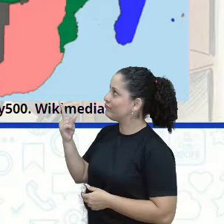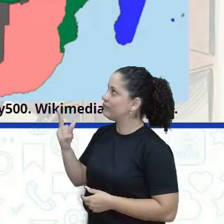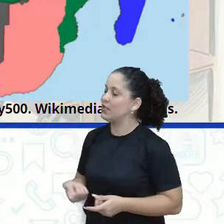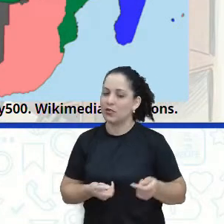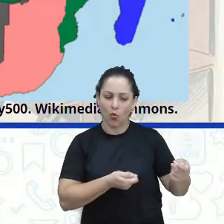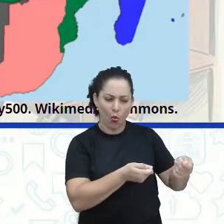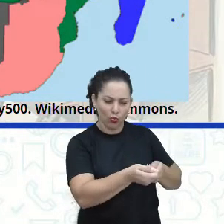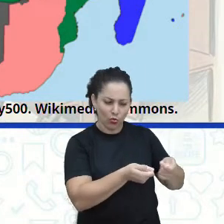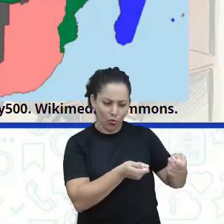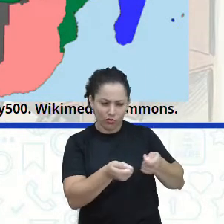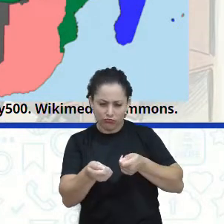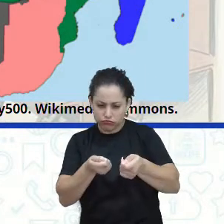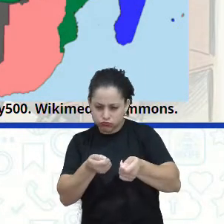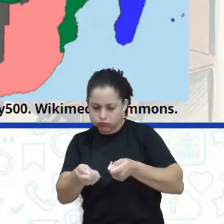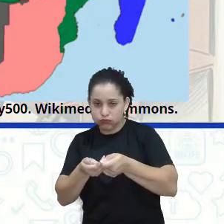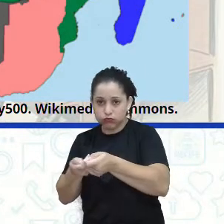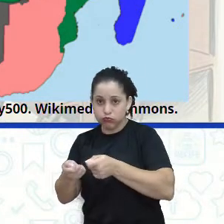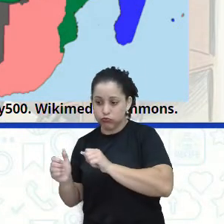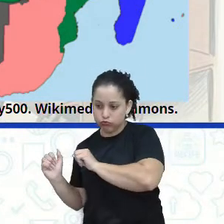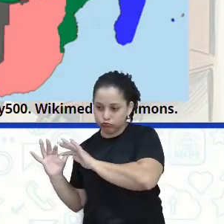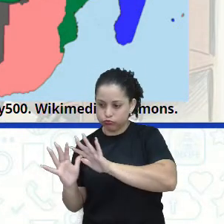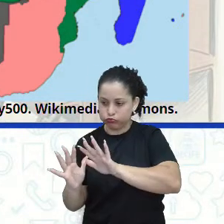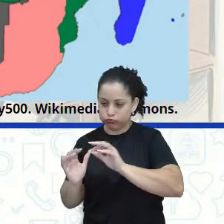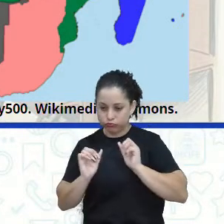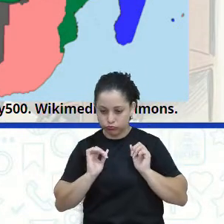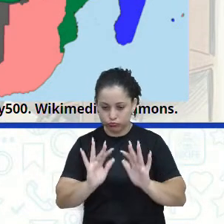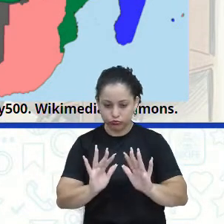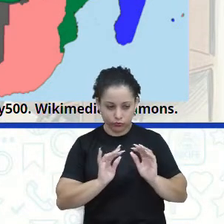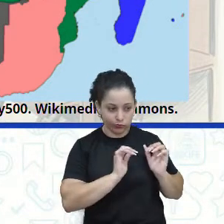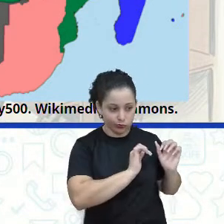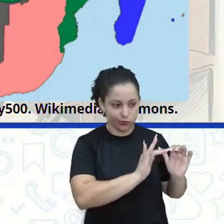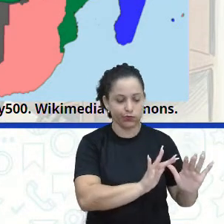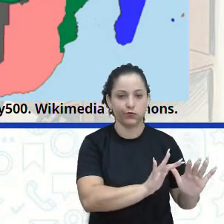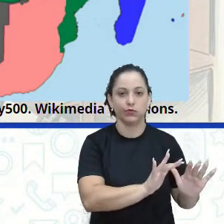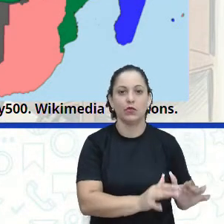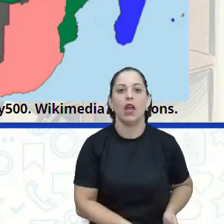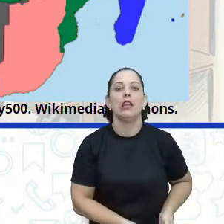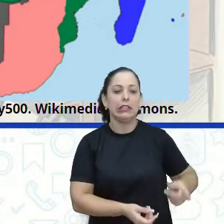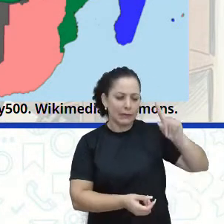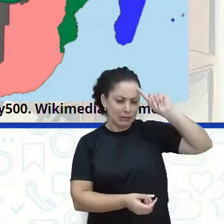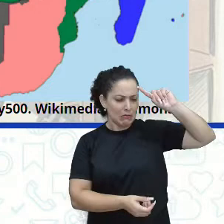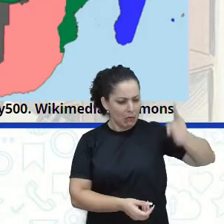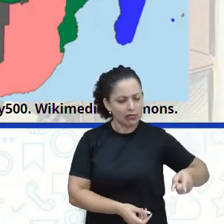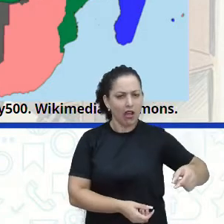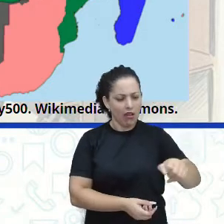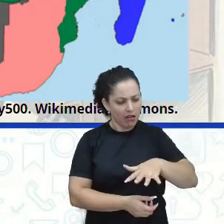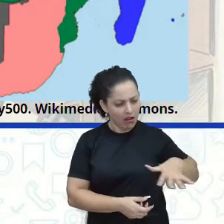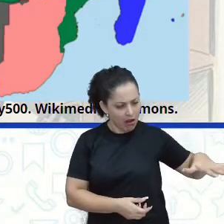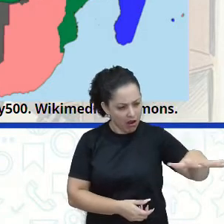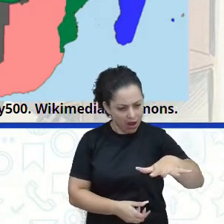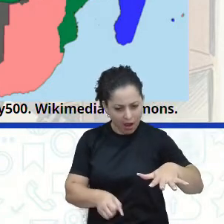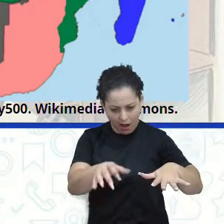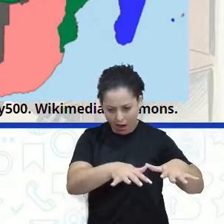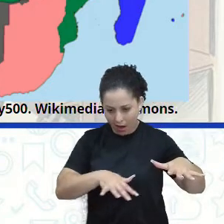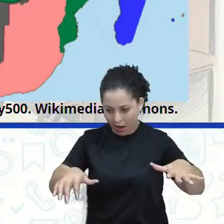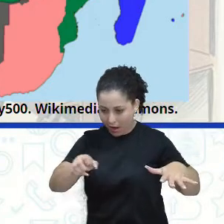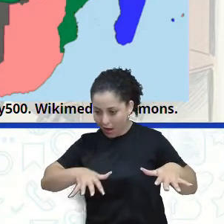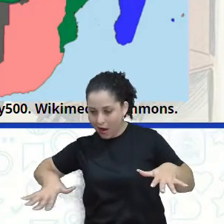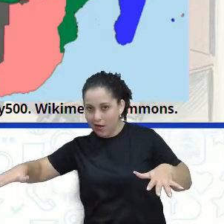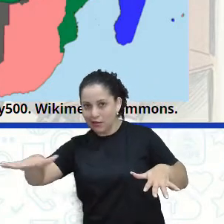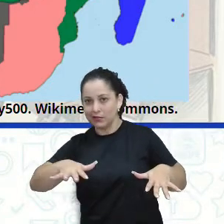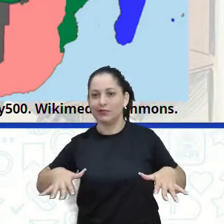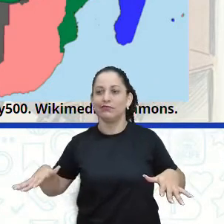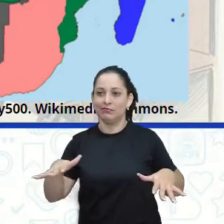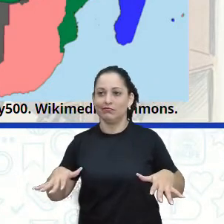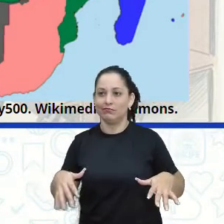controle direto quando eles invadem realmente os territórios e exercem uma dominação no próprio território, certo? Aqui a